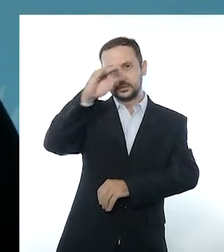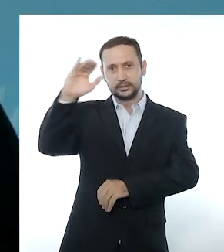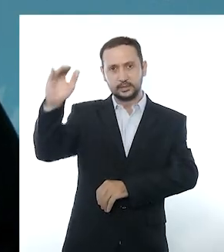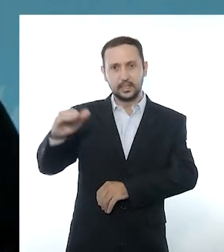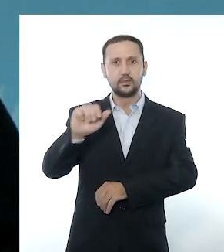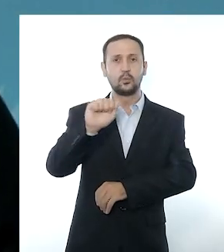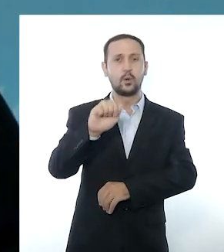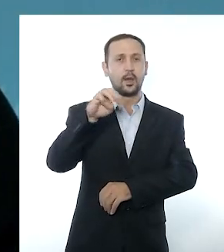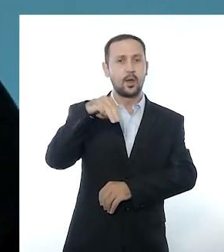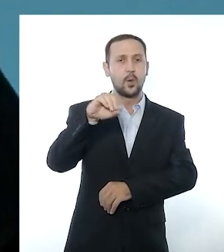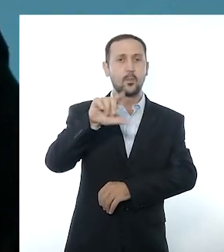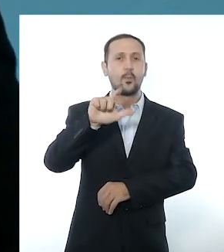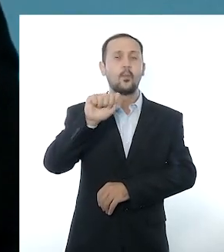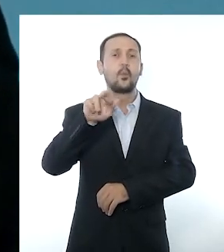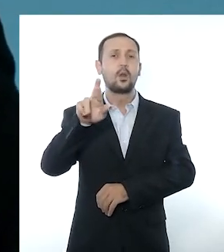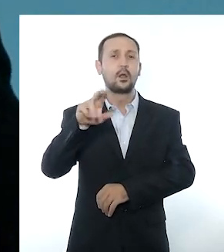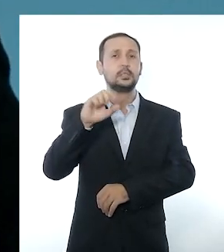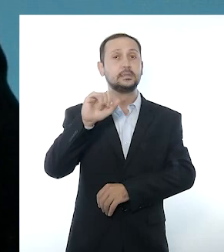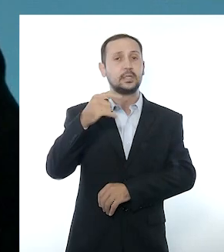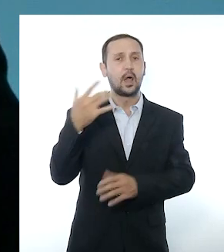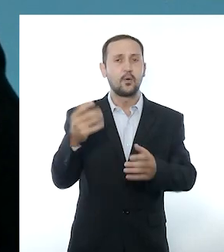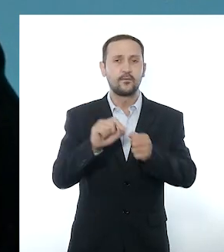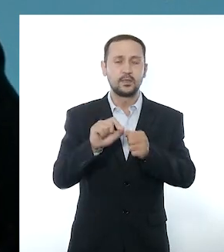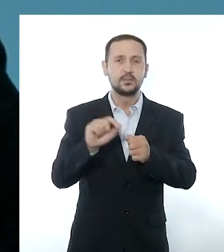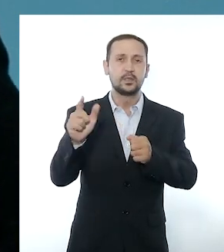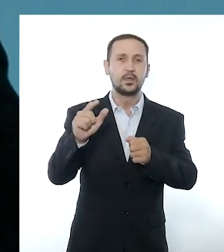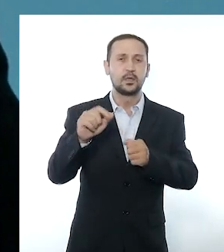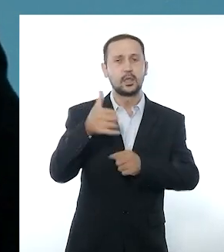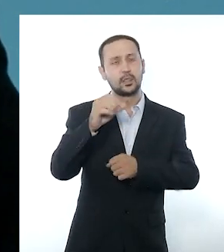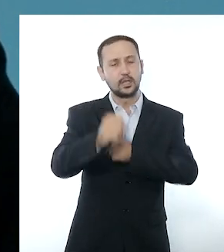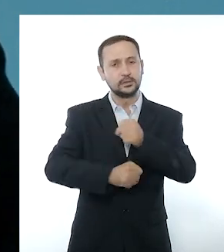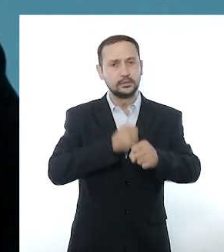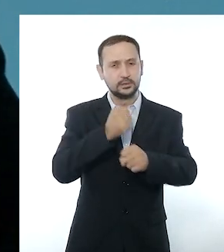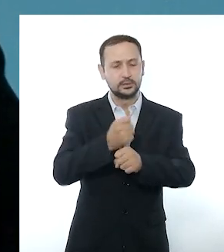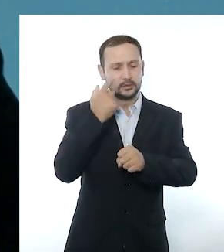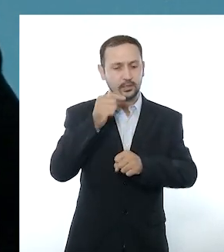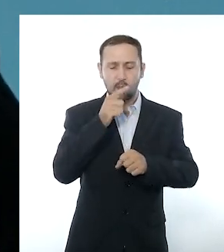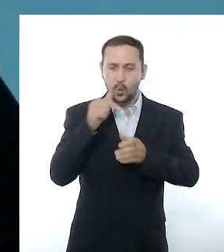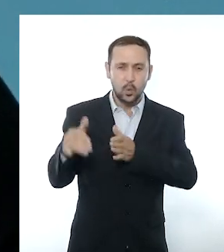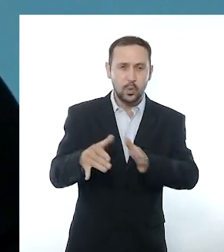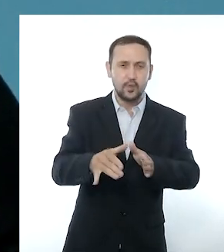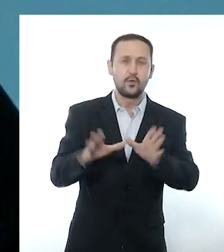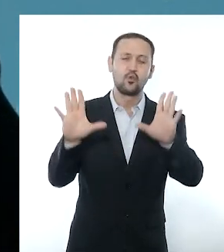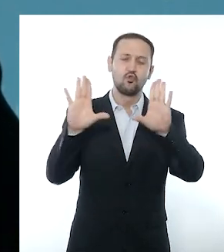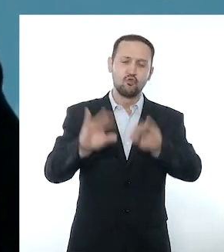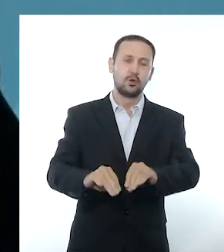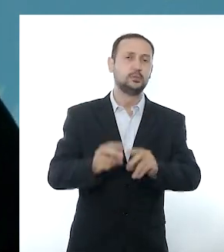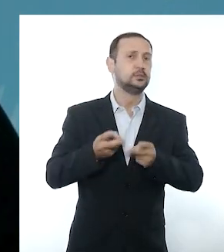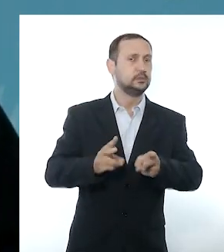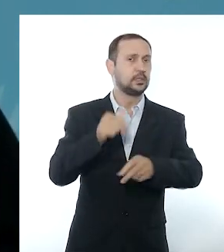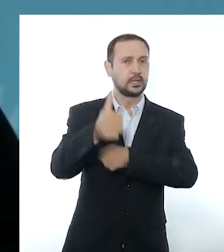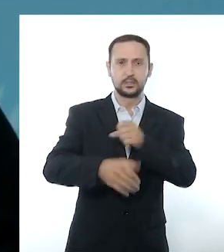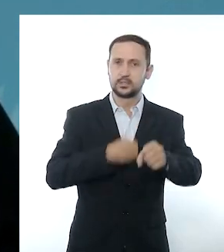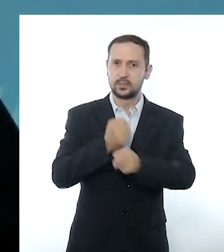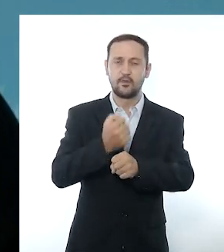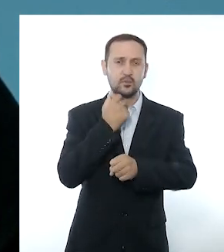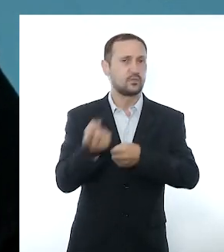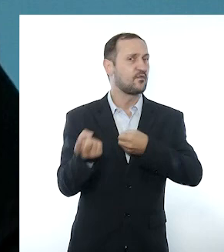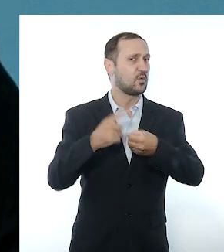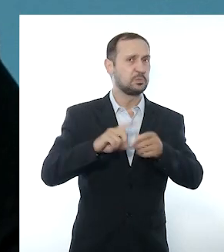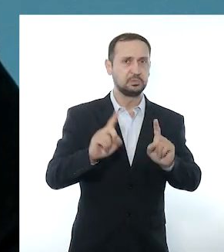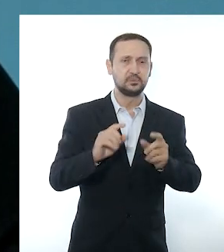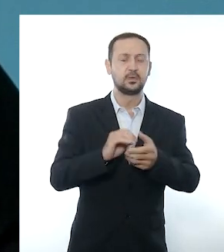Se não tomarmos uma atitude já, daqui a 10 anos o turvamento será e não terá reversão disso tudo. Então é importante que